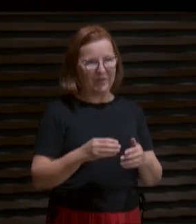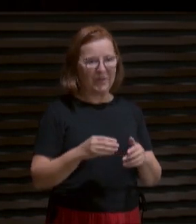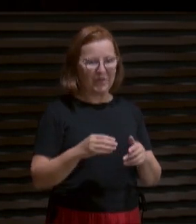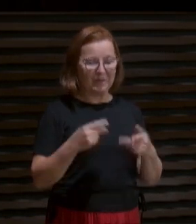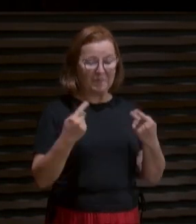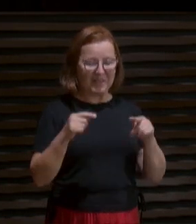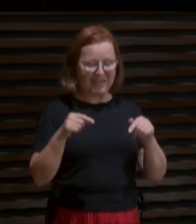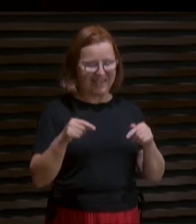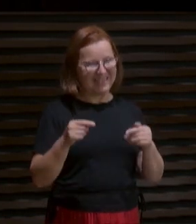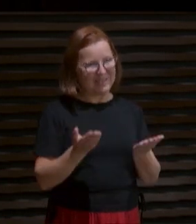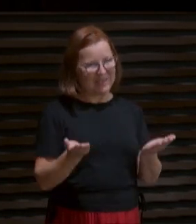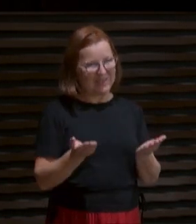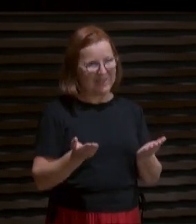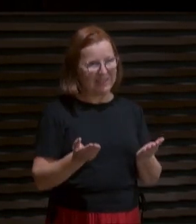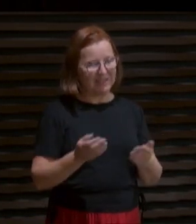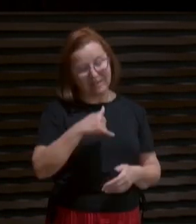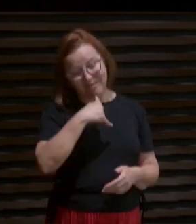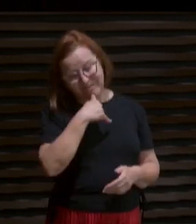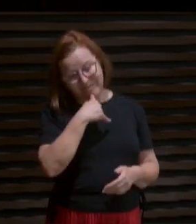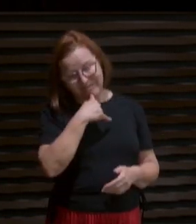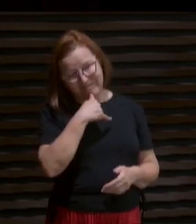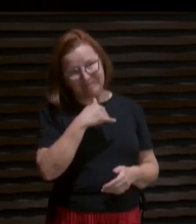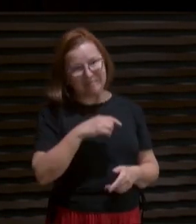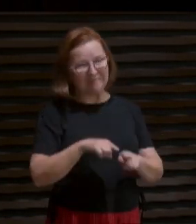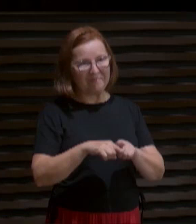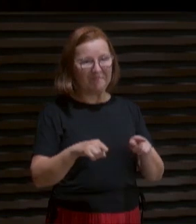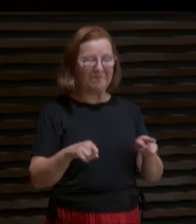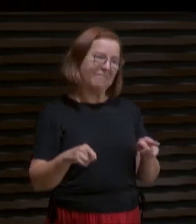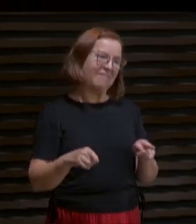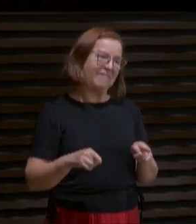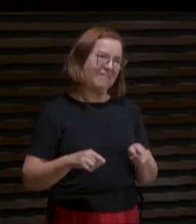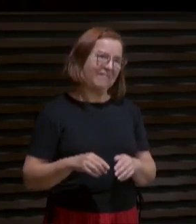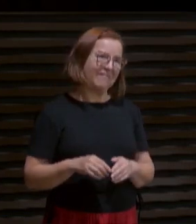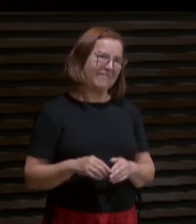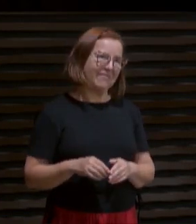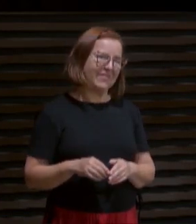mas sempre alegres. É a